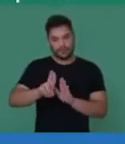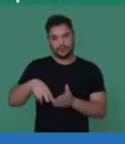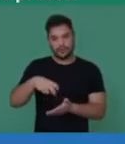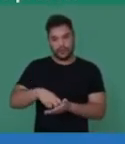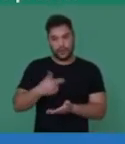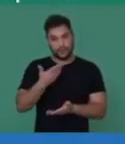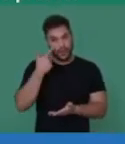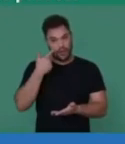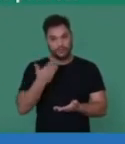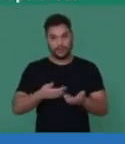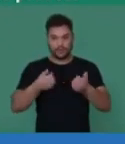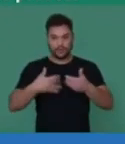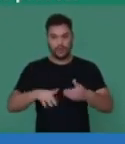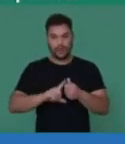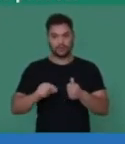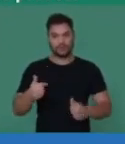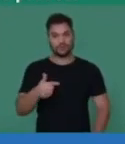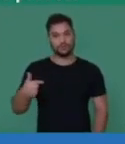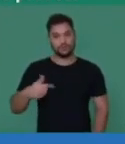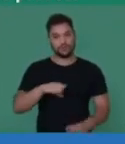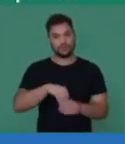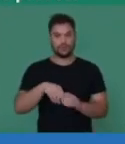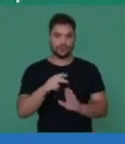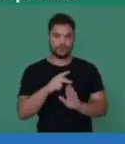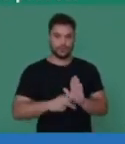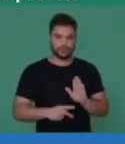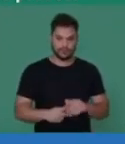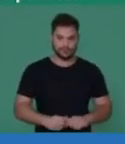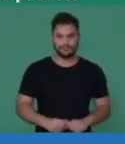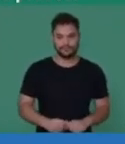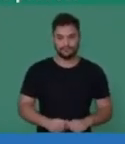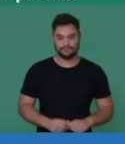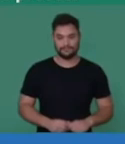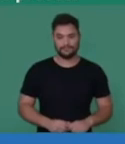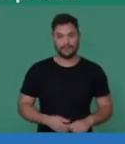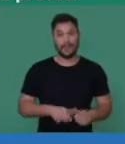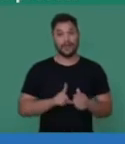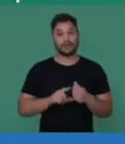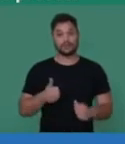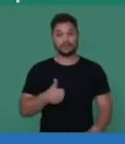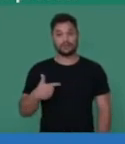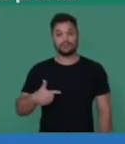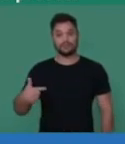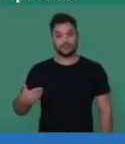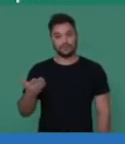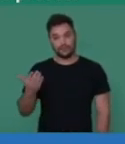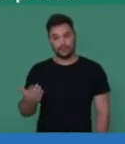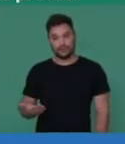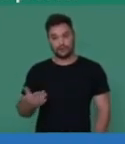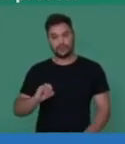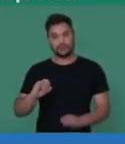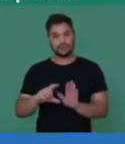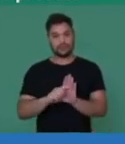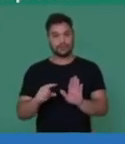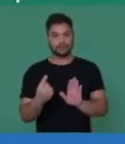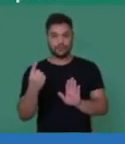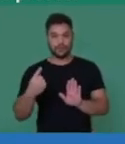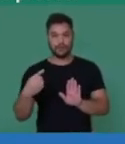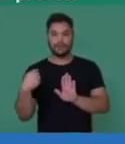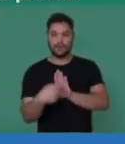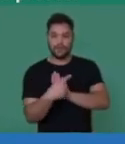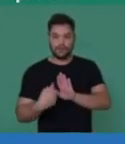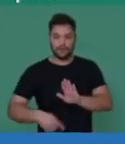Lei de Execução Penal, nos termos do artigo 2º do projeto. Artigo 122, inciso 1,